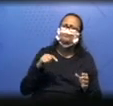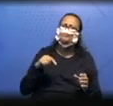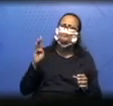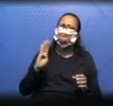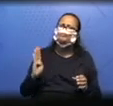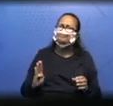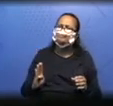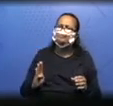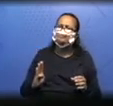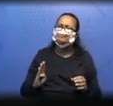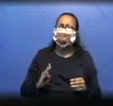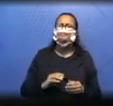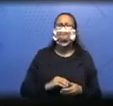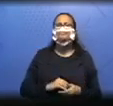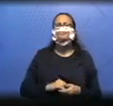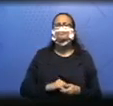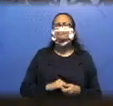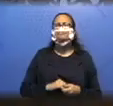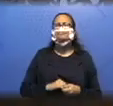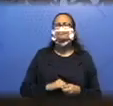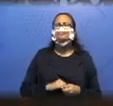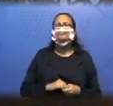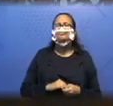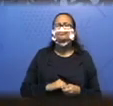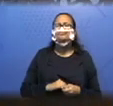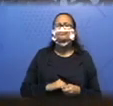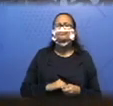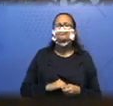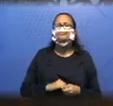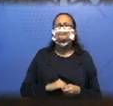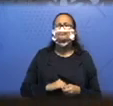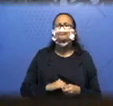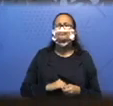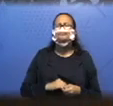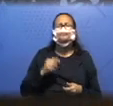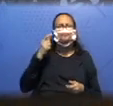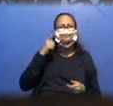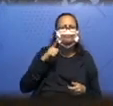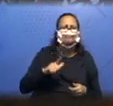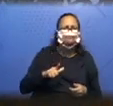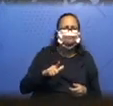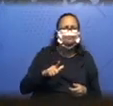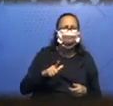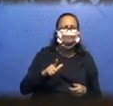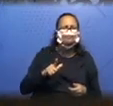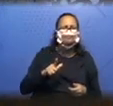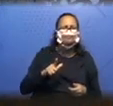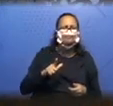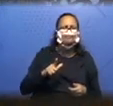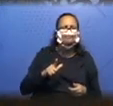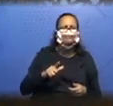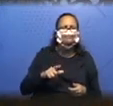portugueses chegaram aqui, nas terras que hoje chamamos Brasil? Acompanhando o ritmo de conquistas da época,